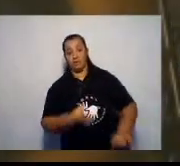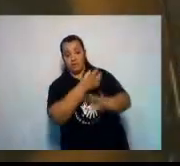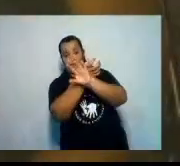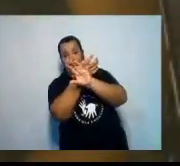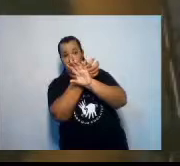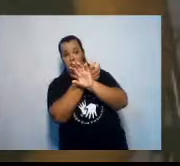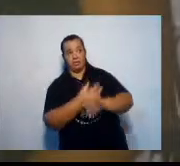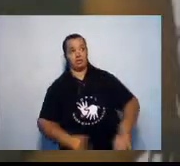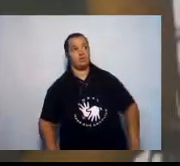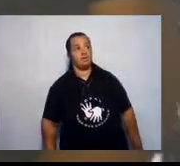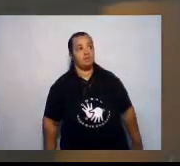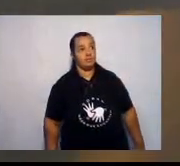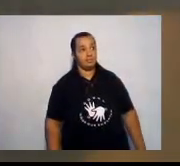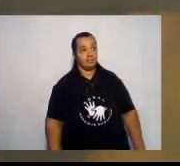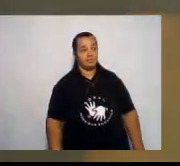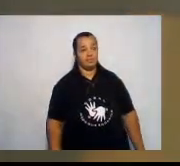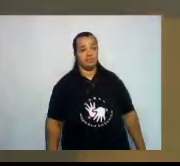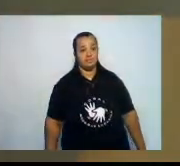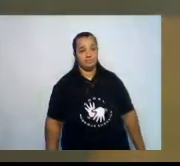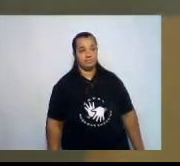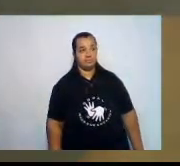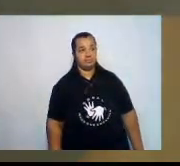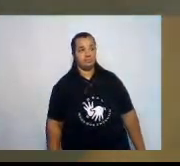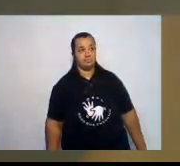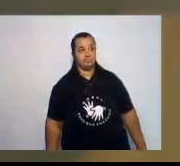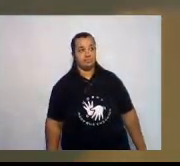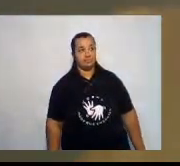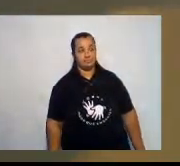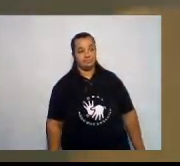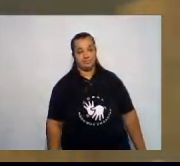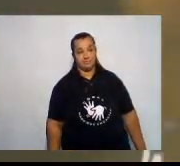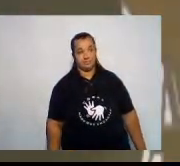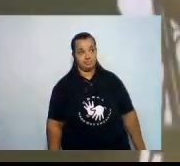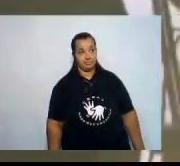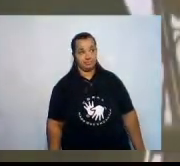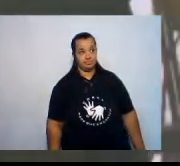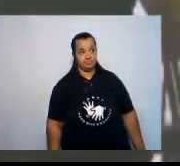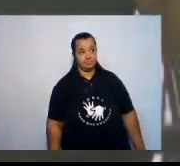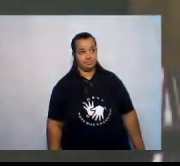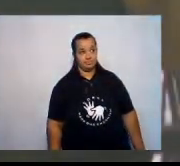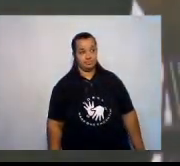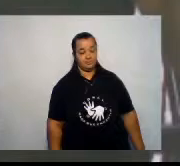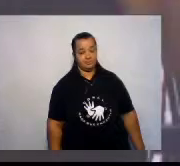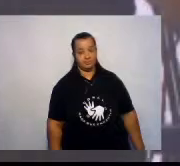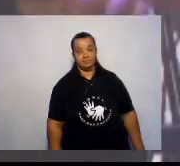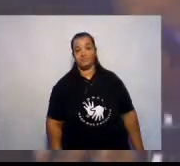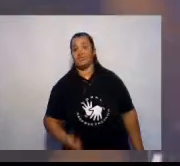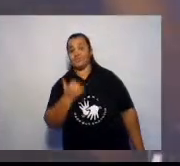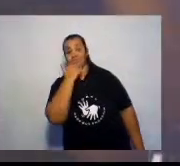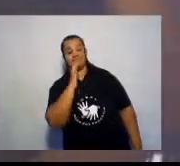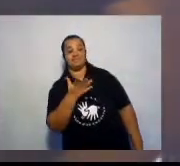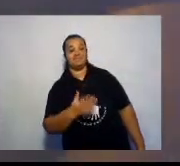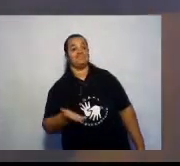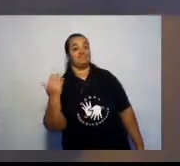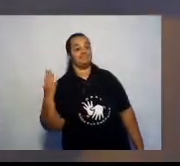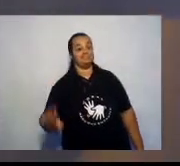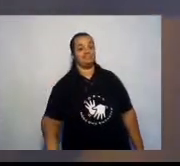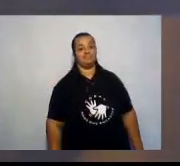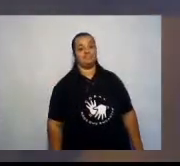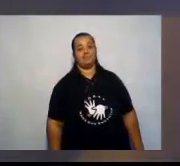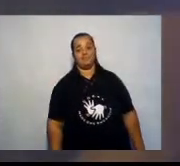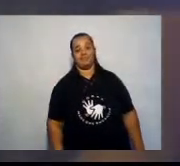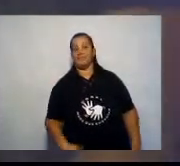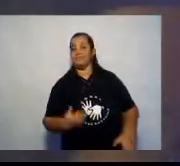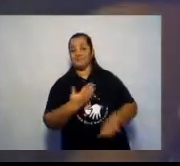pessoal está pedindo o Melim, Rafael. Será que a gente consegue improvisar alguma coisa aqui? Acho que dá para ir, hein? Já, a gente já pede desculpas antes, né? Tá, porque não